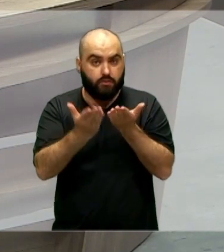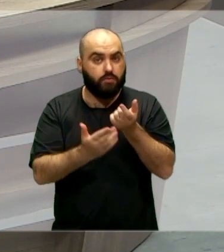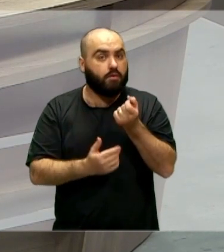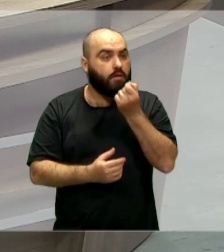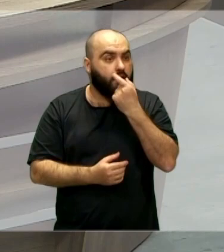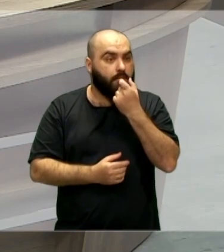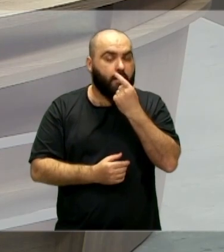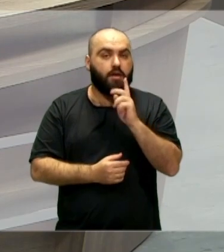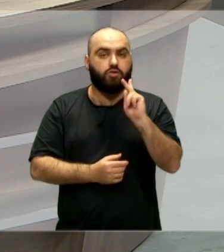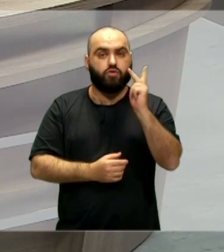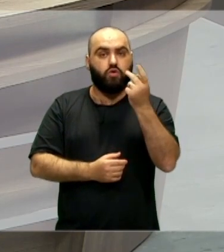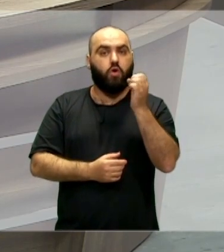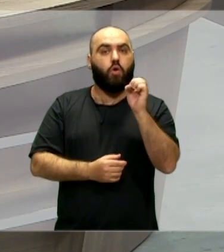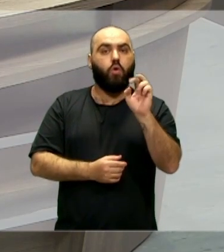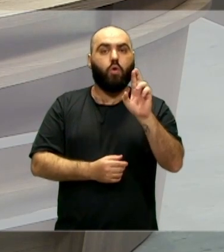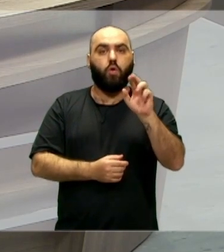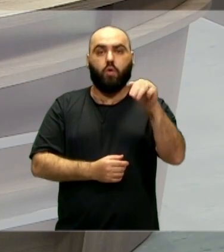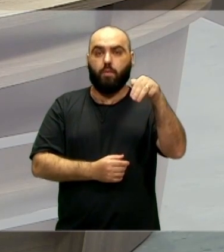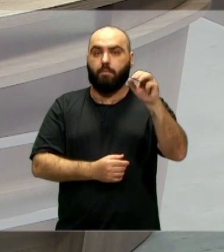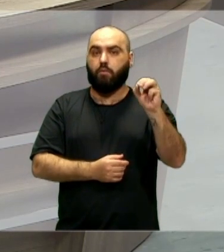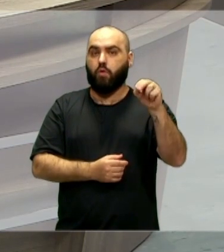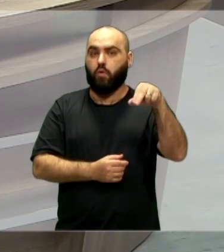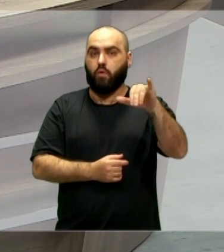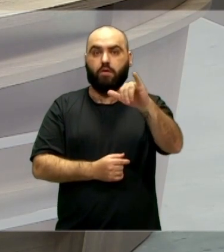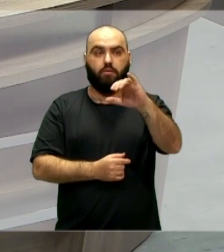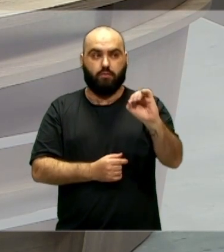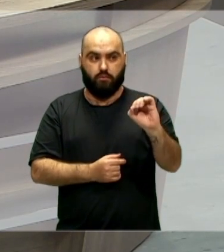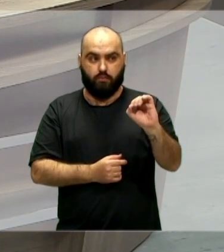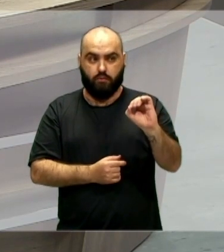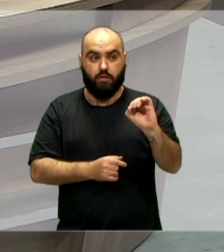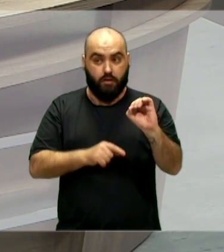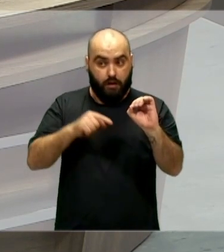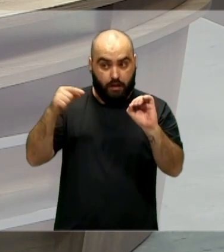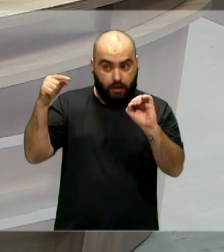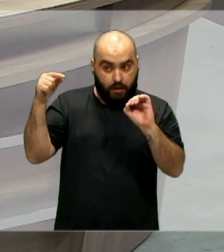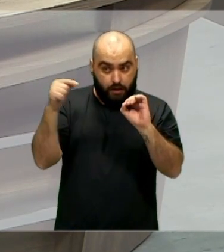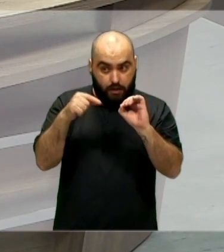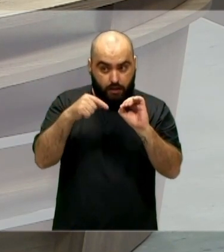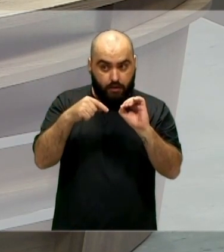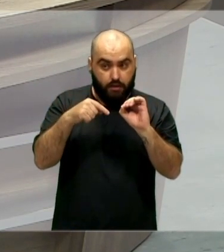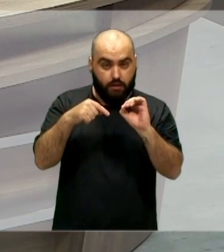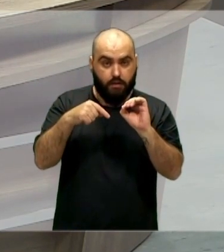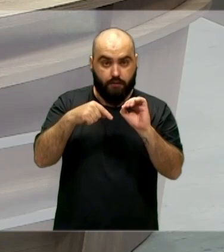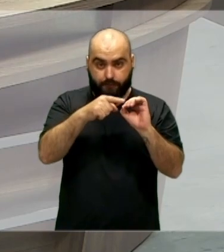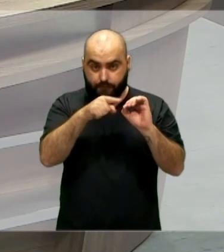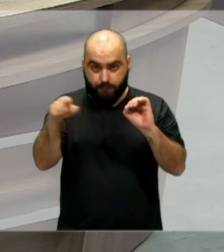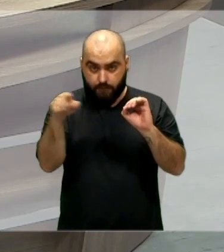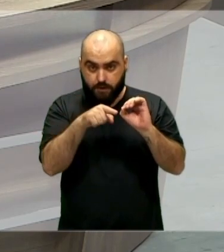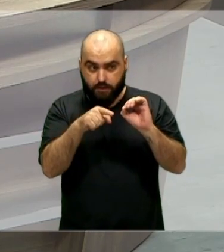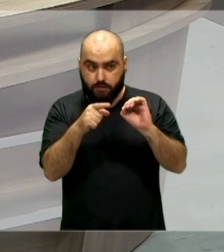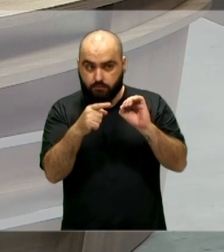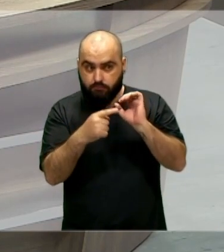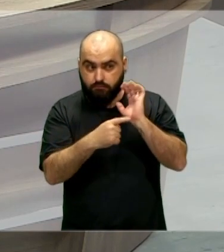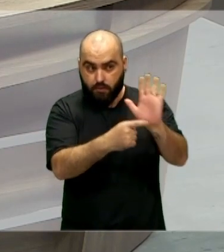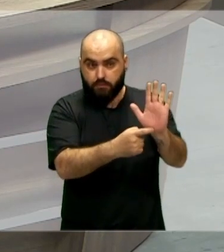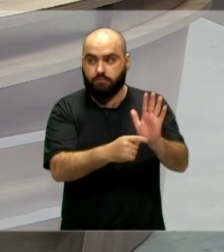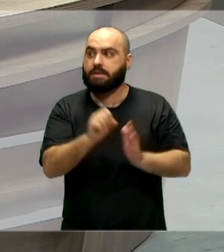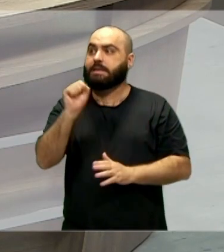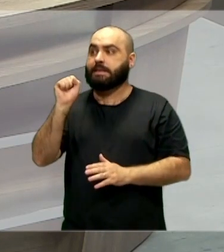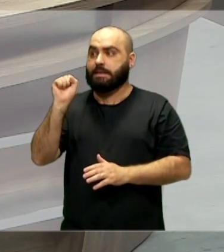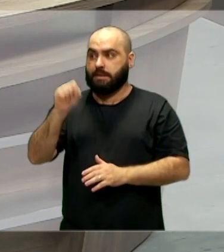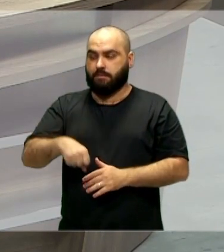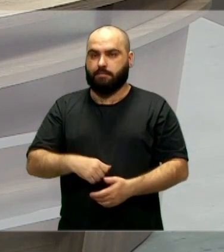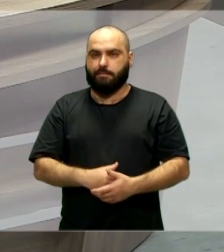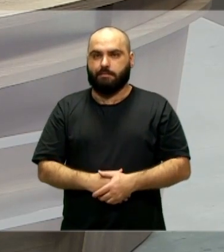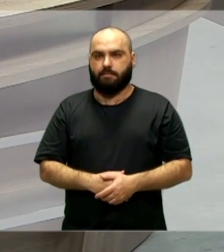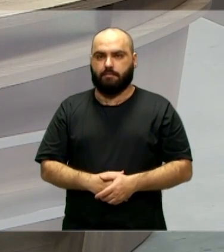e tudo mais, essa indicação toda é dada a partir da diagnose que vocês fazem. Exatamente. A gente não